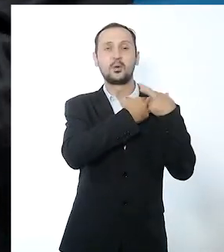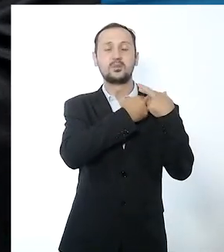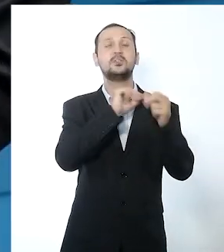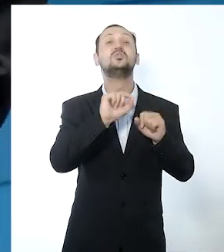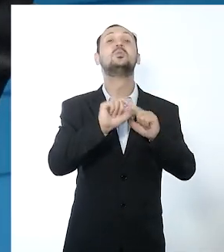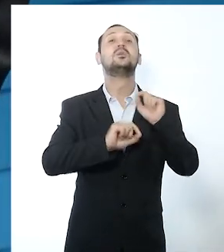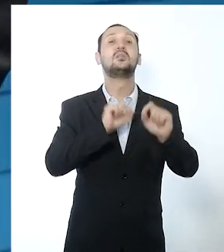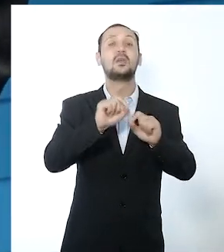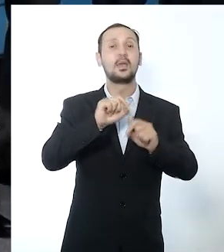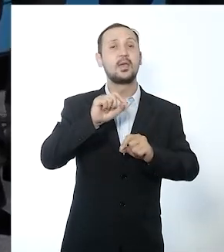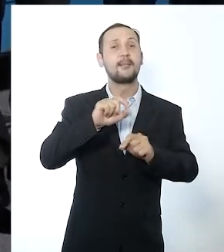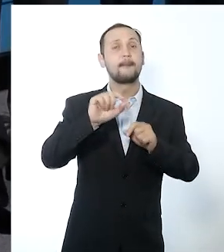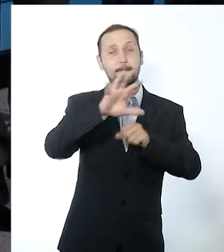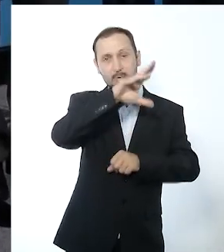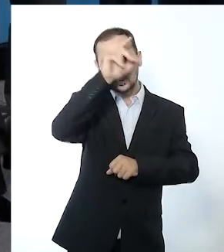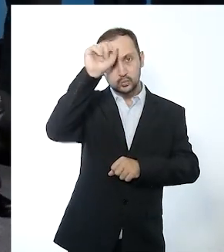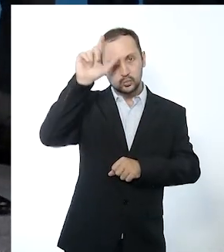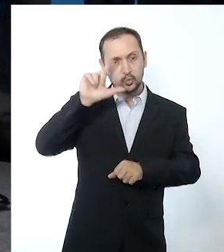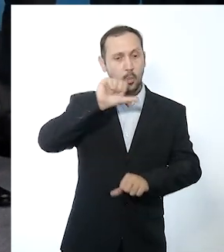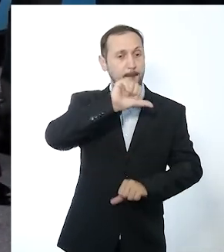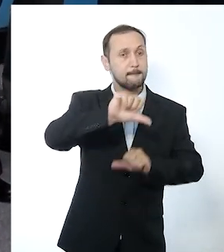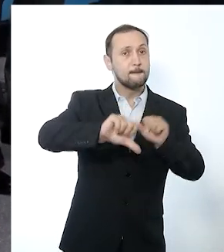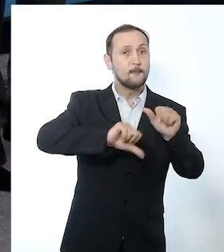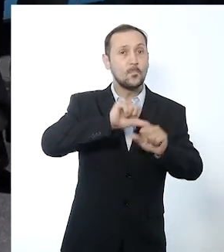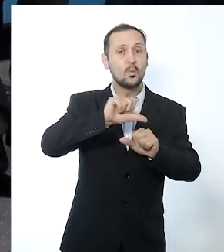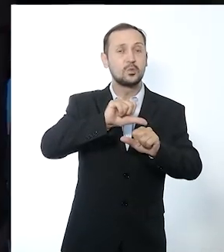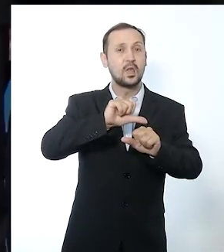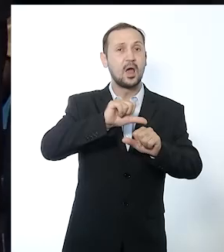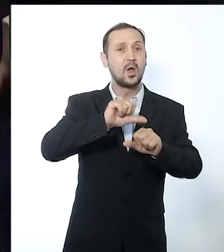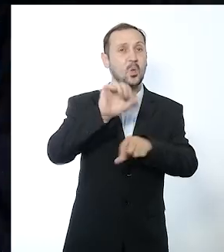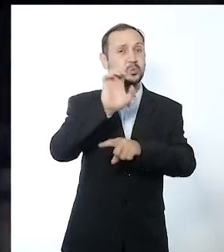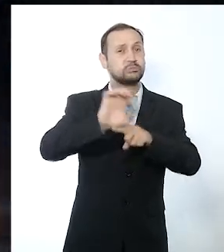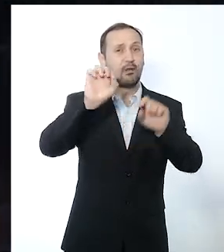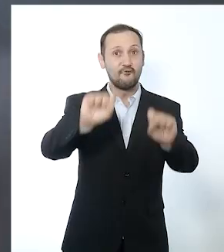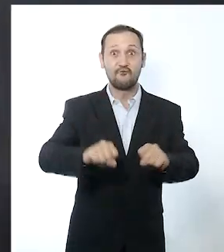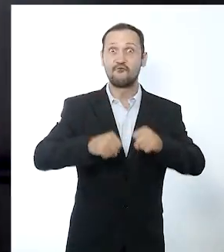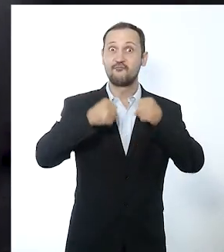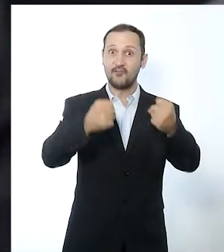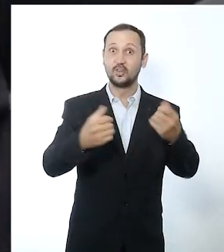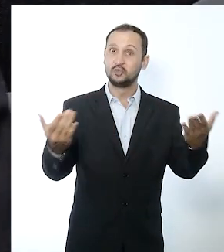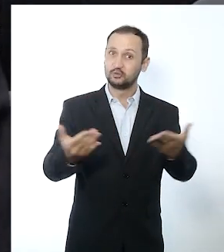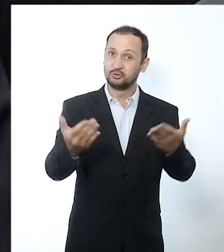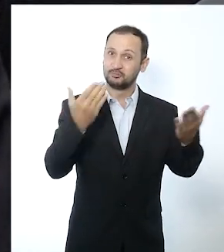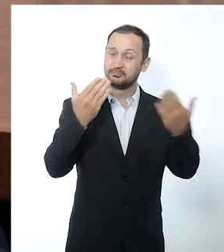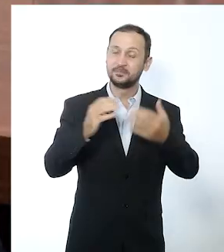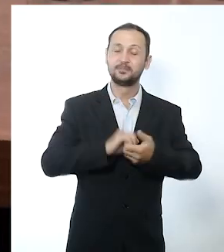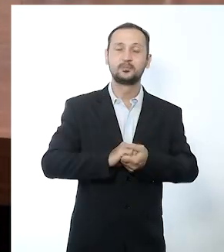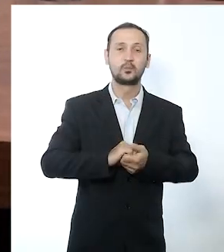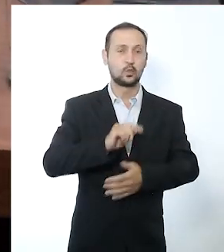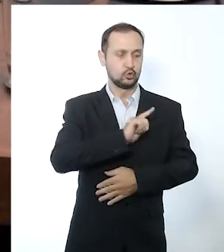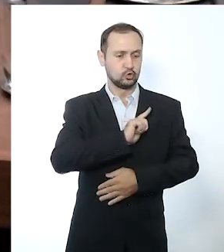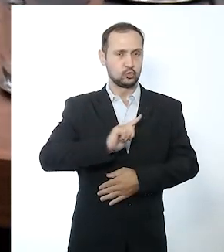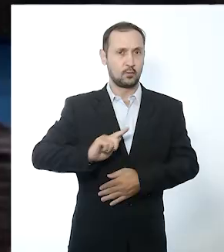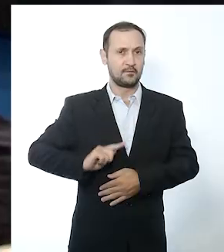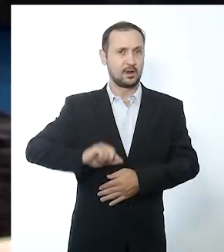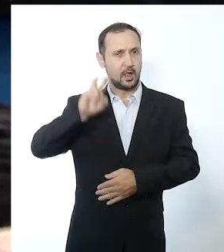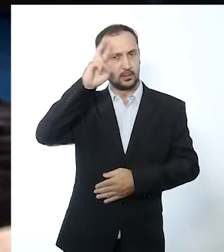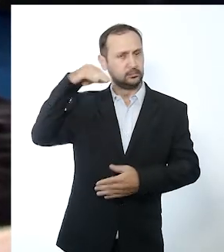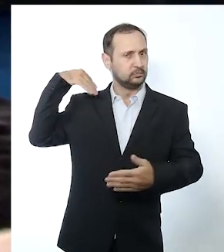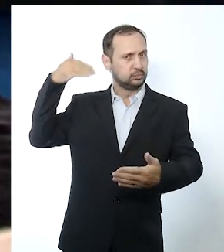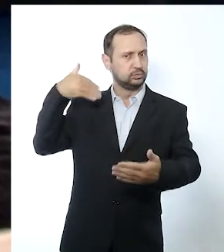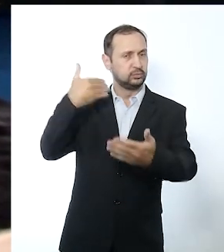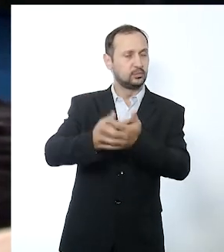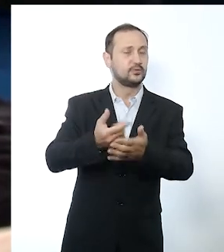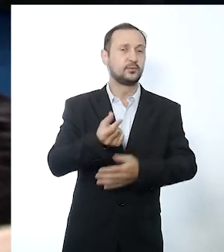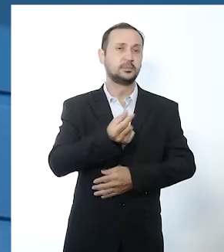por transformar Mato Grosso do Sul no estado pujante que é hoje. Todos os governadores foram